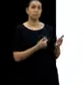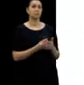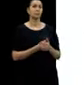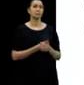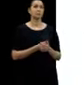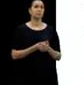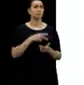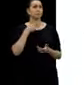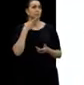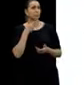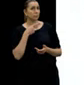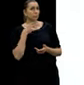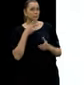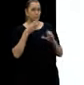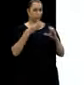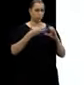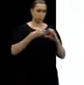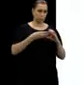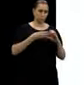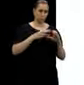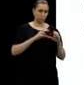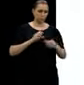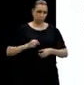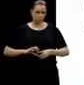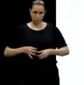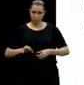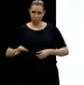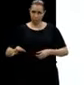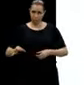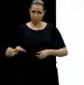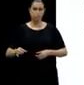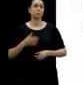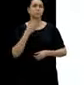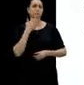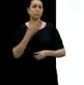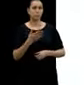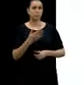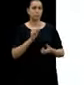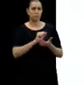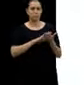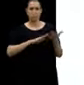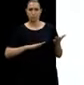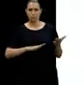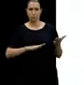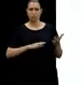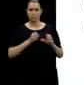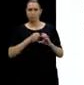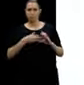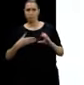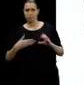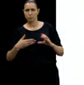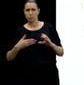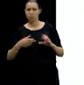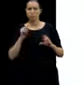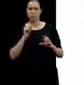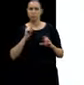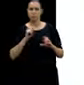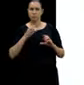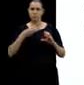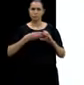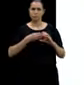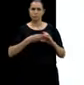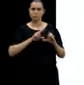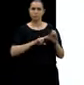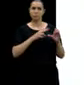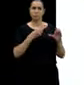basicamente, ela vai falar sobre células do cordão umbilical e ela vai pedir a atividade, a característica peculiar das